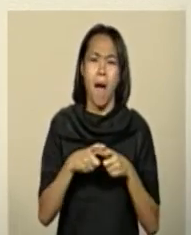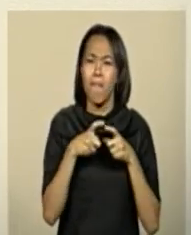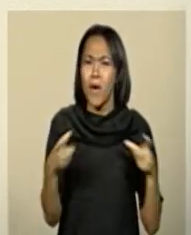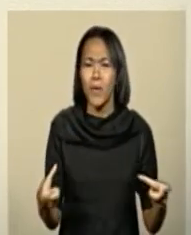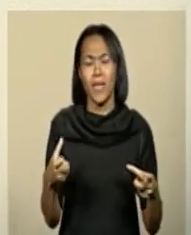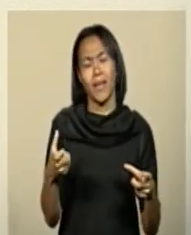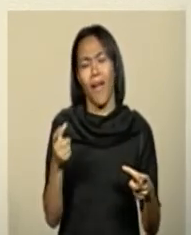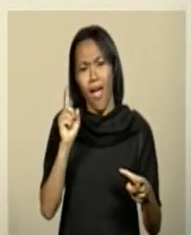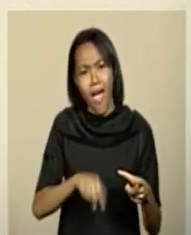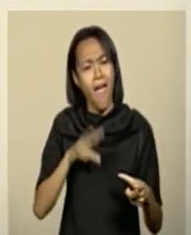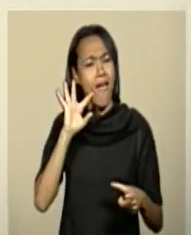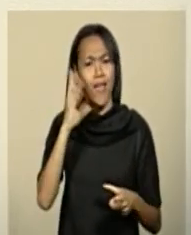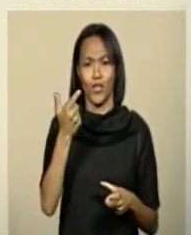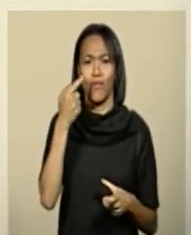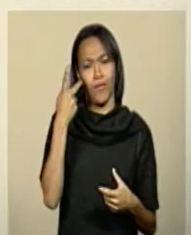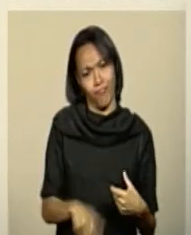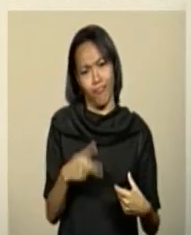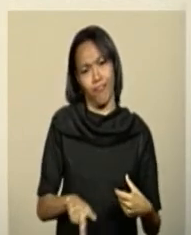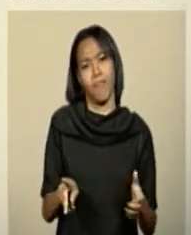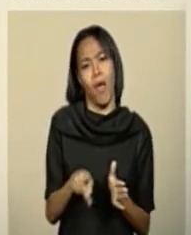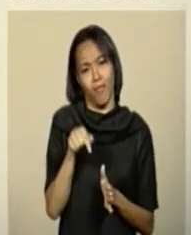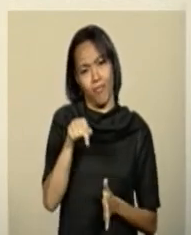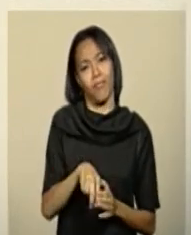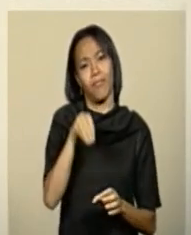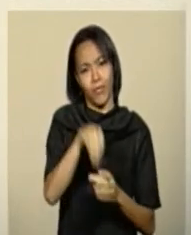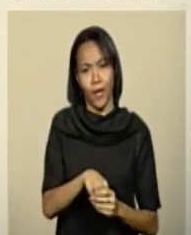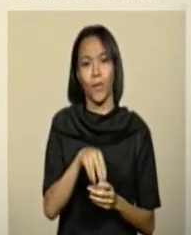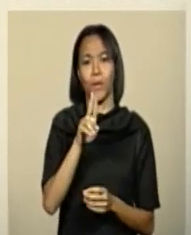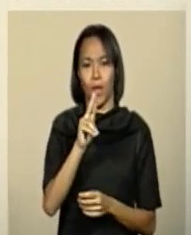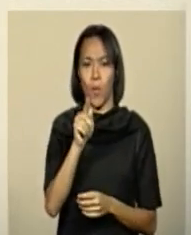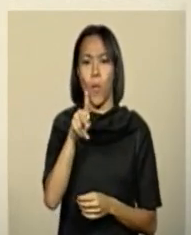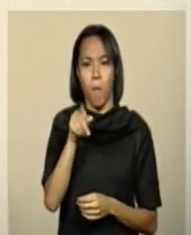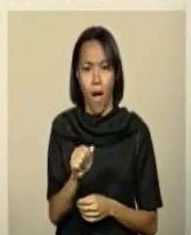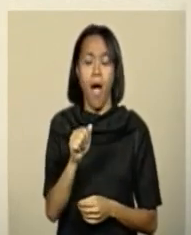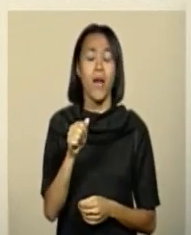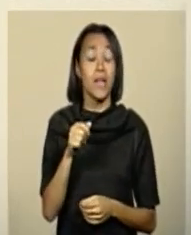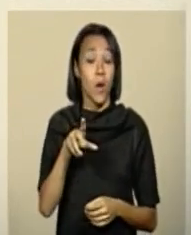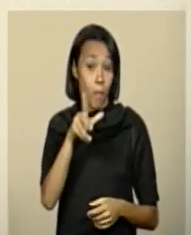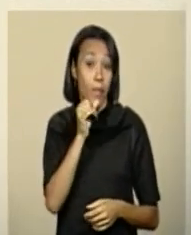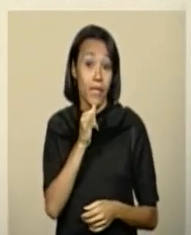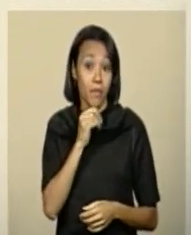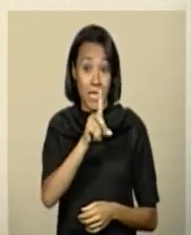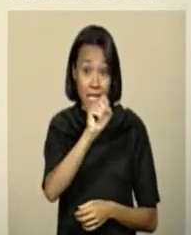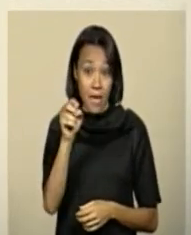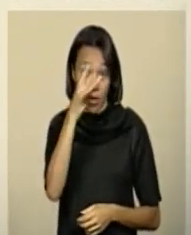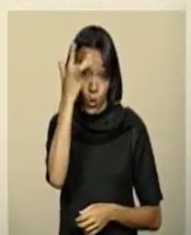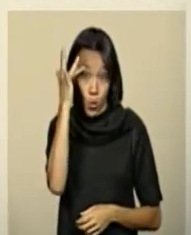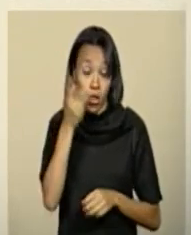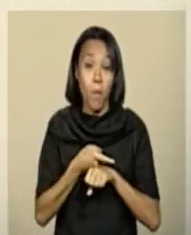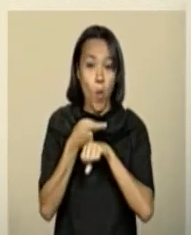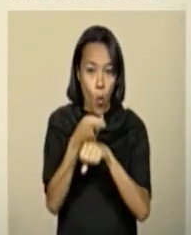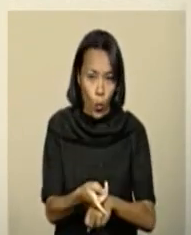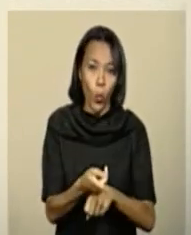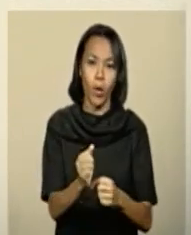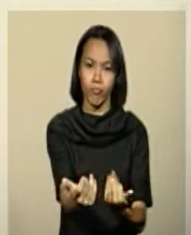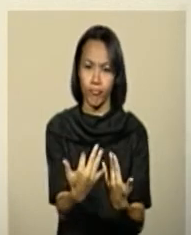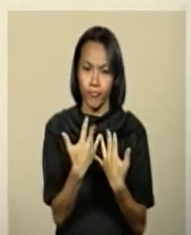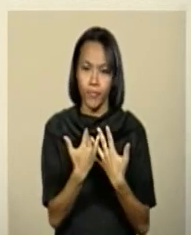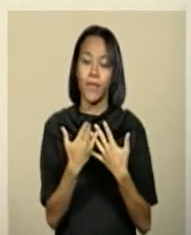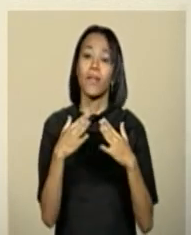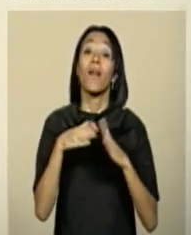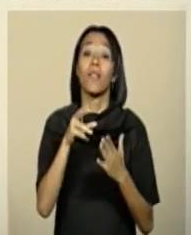dos casos é resolvida na própria UPA. Para você ter uma ideia, de cada 100 pessoas que procuram atendimento nas